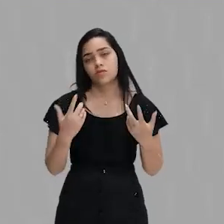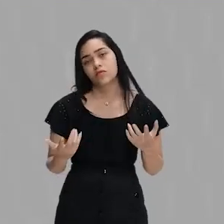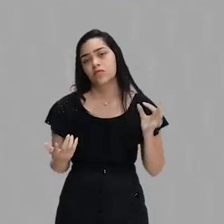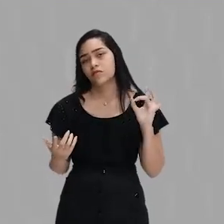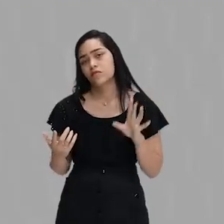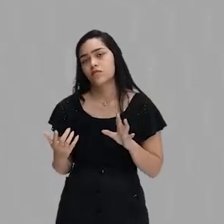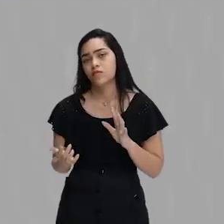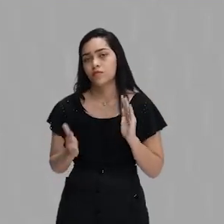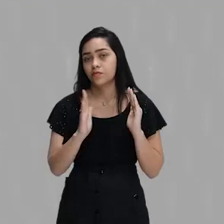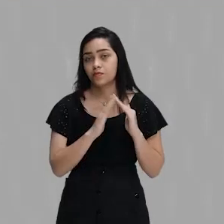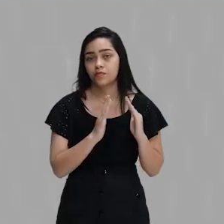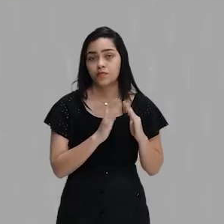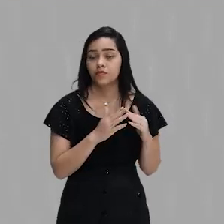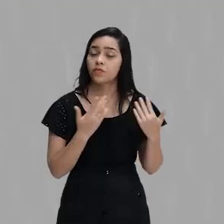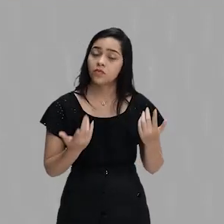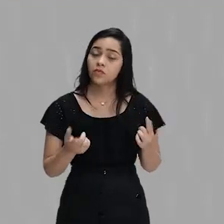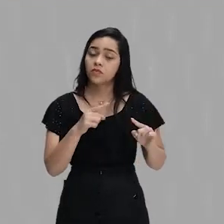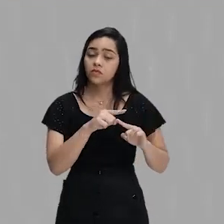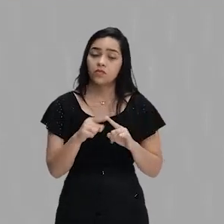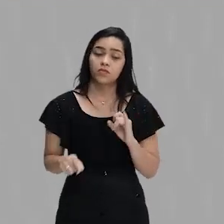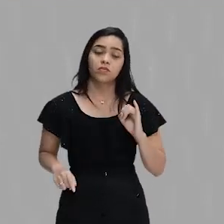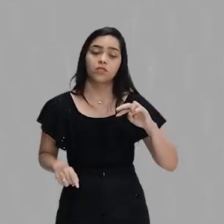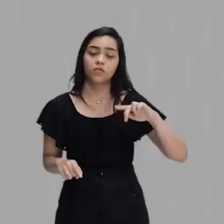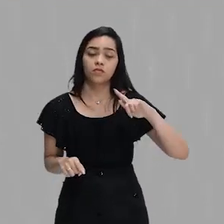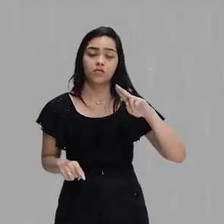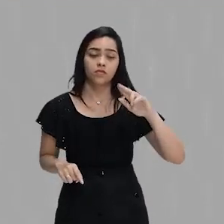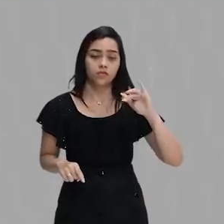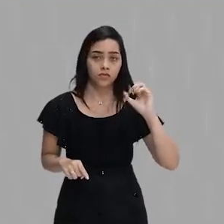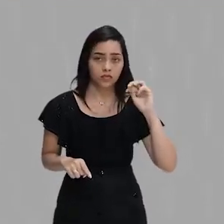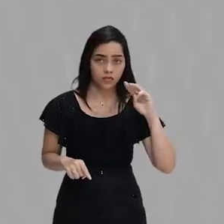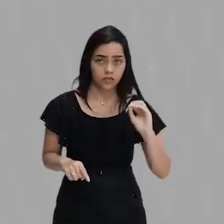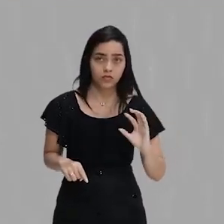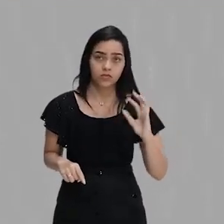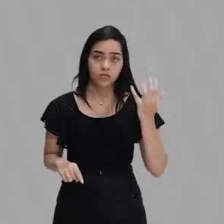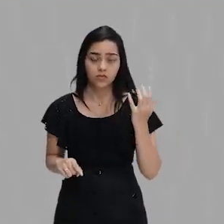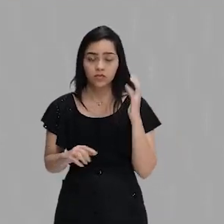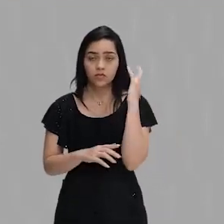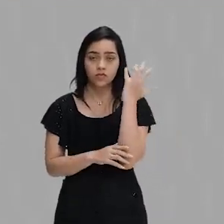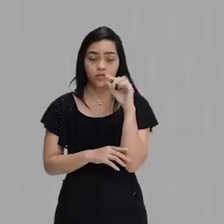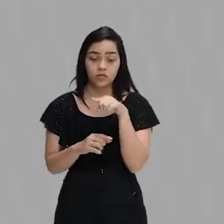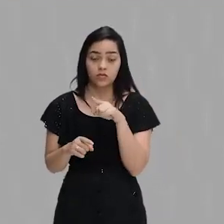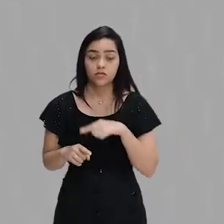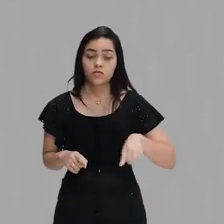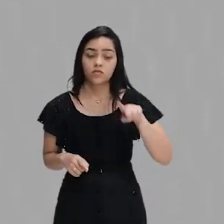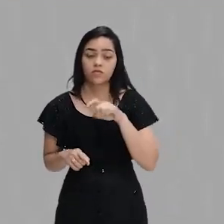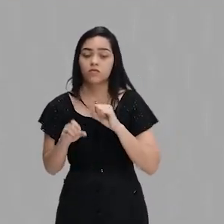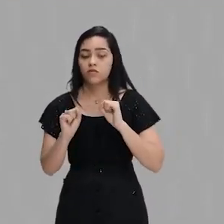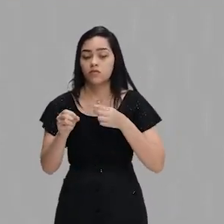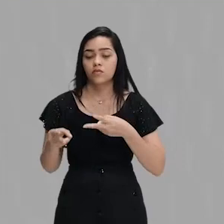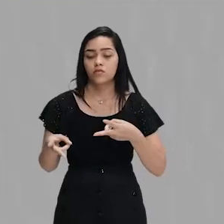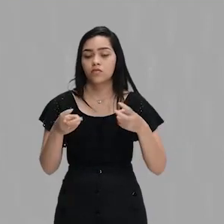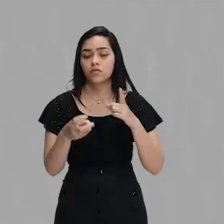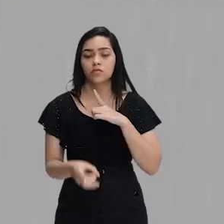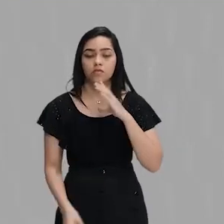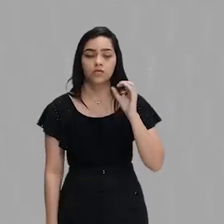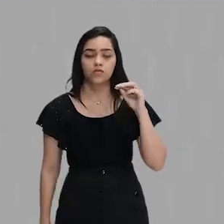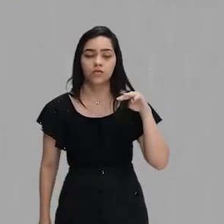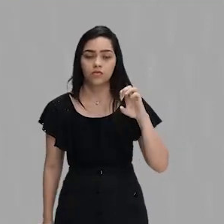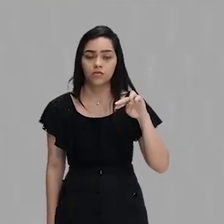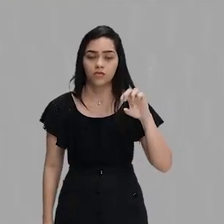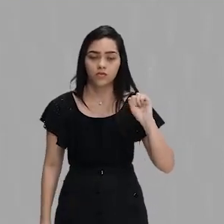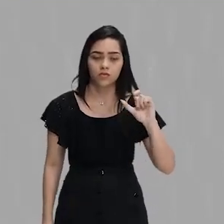apenas morando. Então, é um tipo de inquilinismo que ocorre em plantas. Então, percebam que no